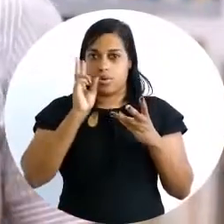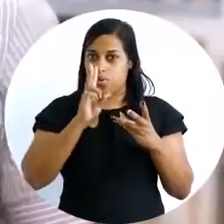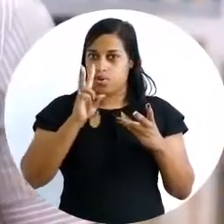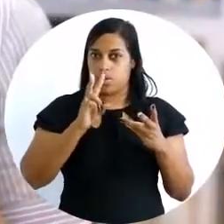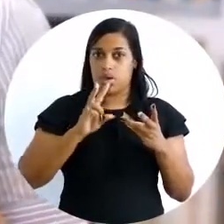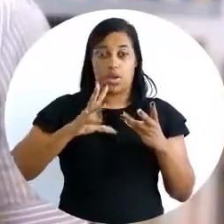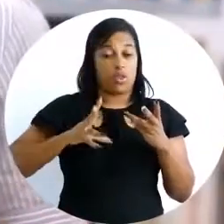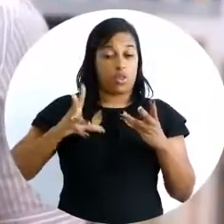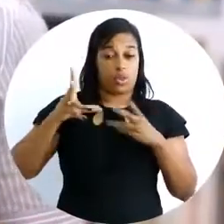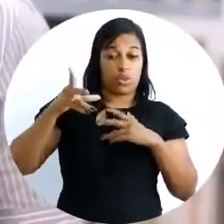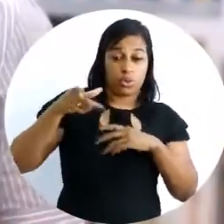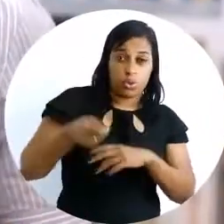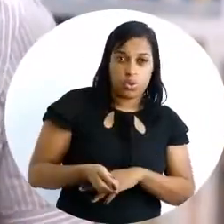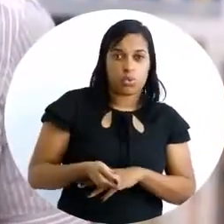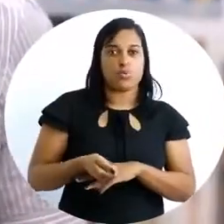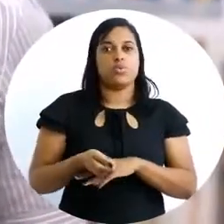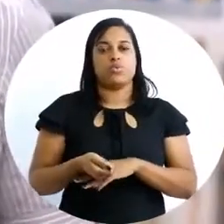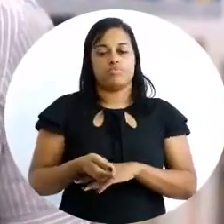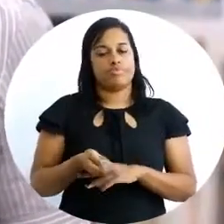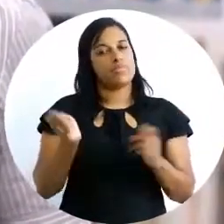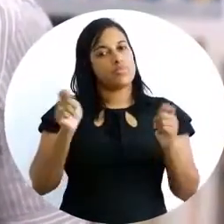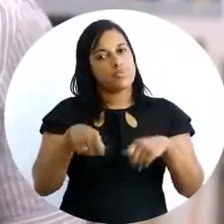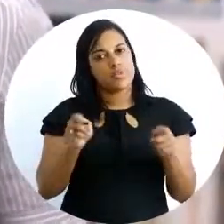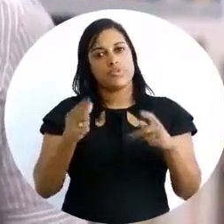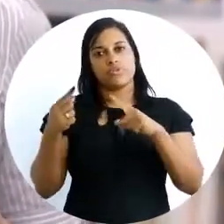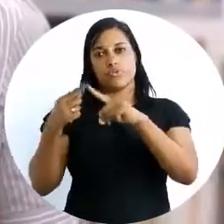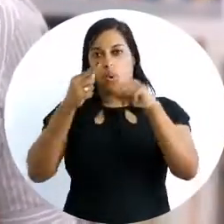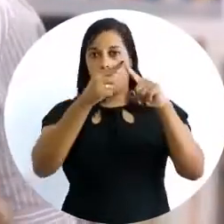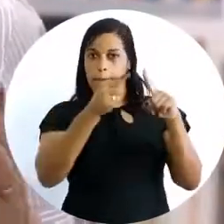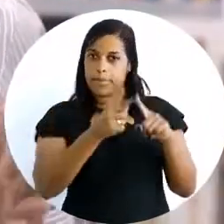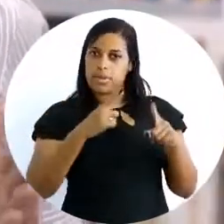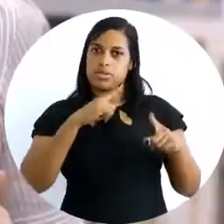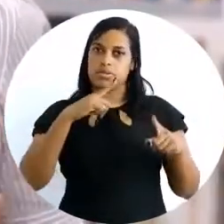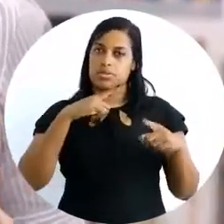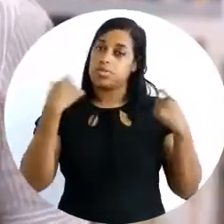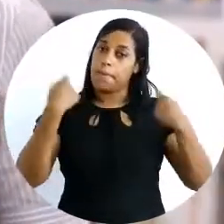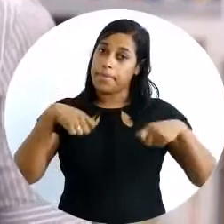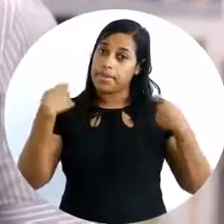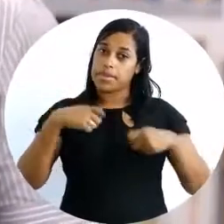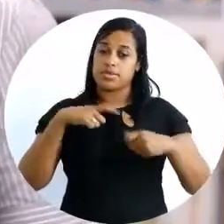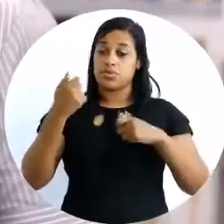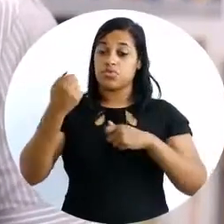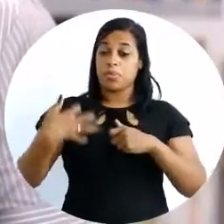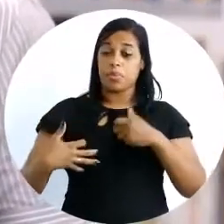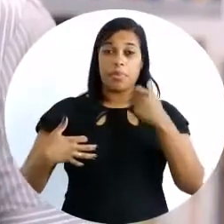Então, as possíveis combinações, eu tenho que já